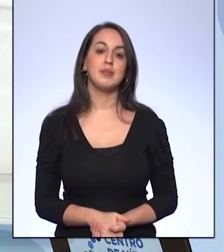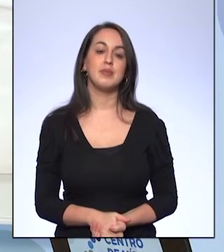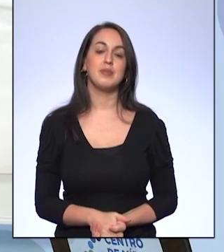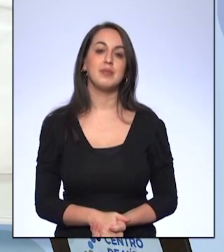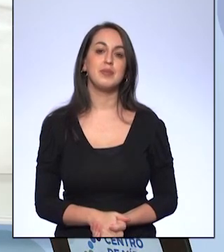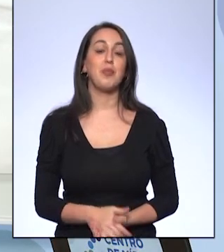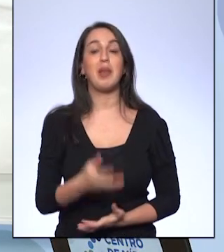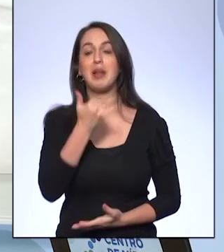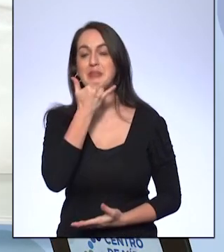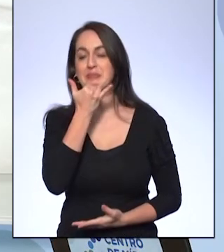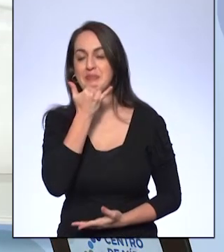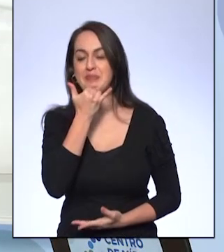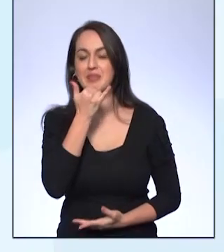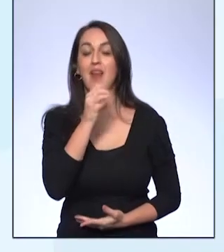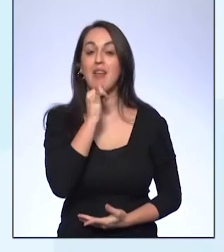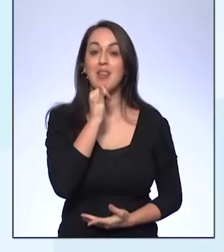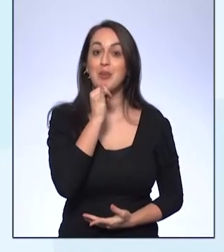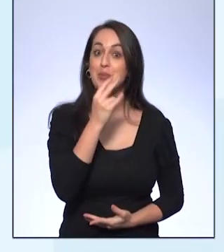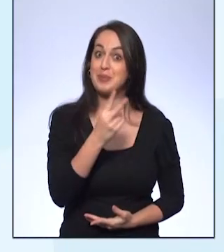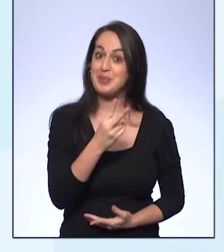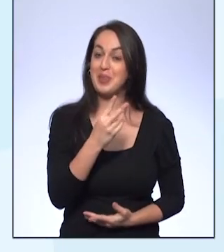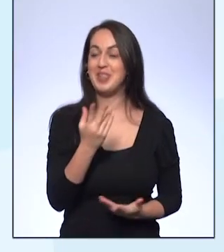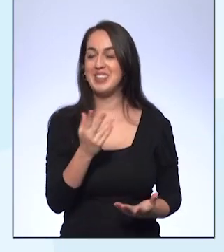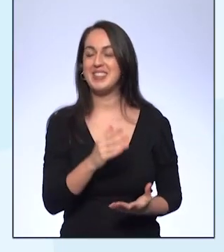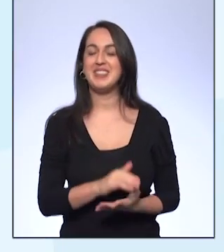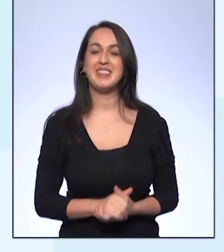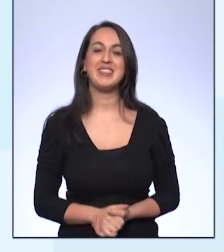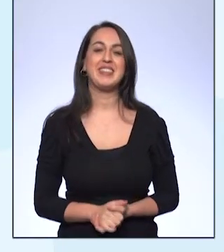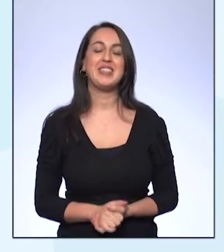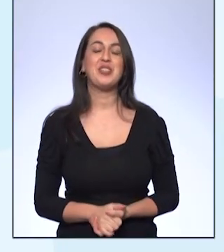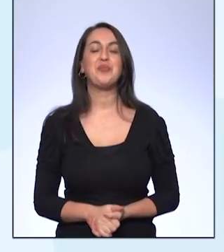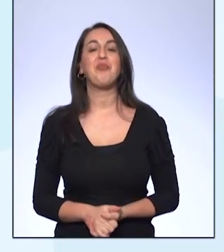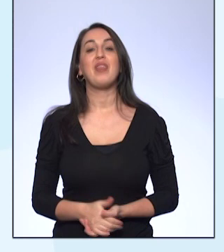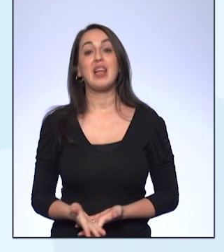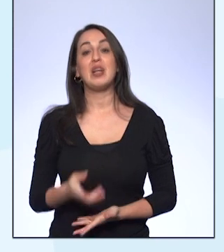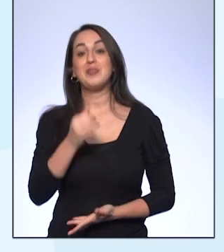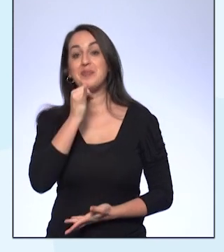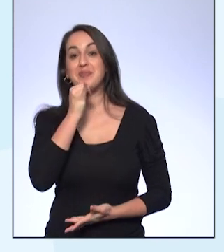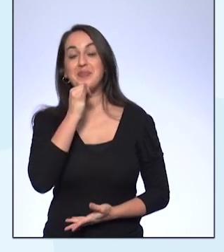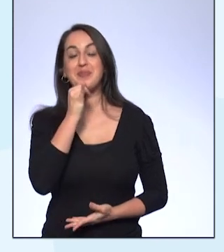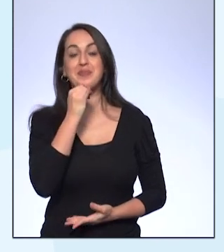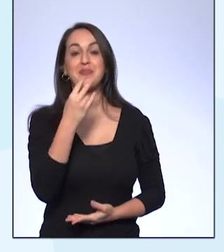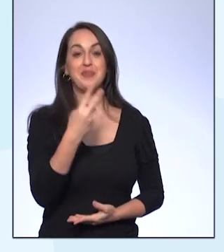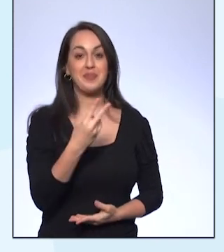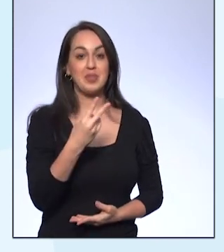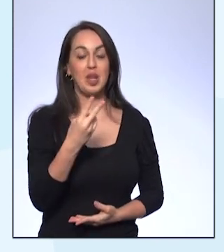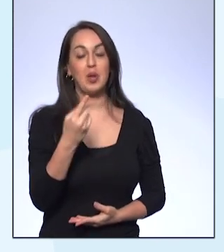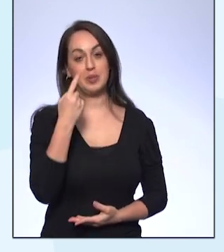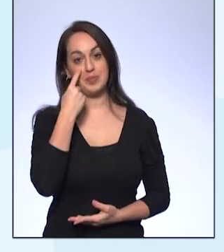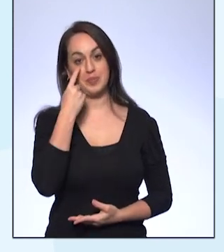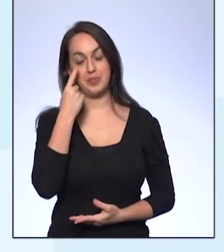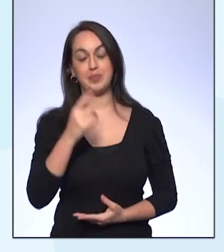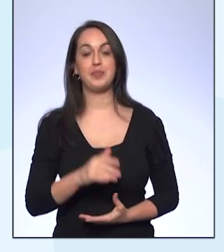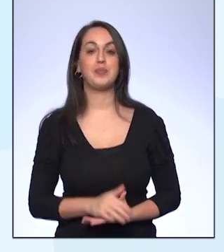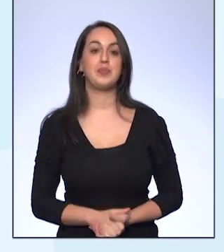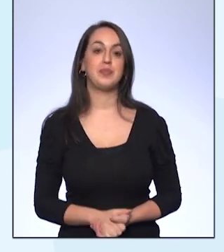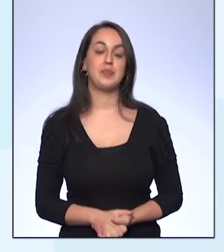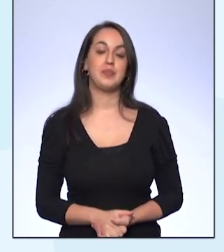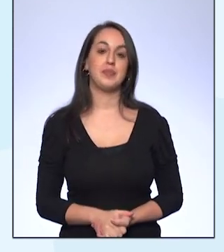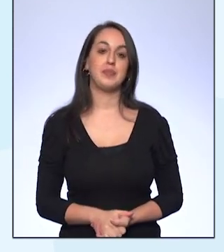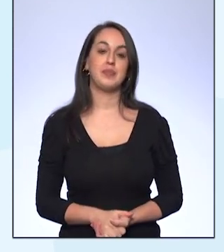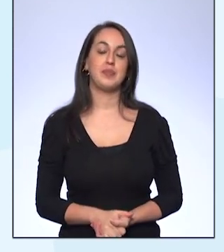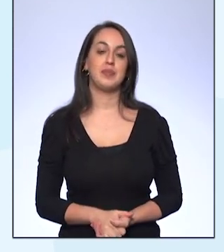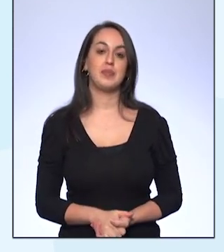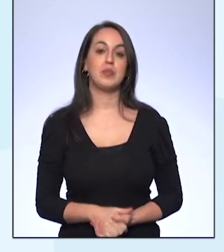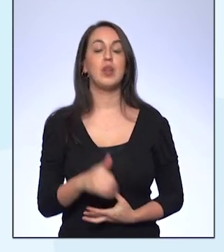Desculpa, exemplo 2, isso. No exemplo 2, é dada